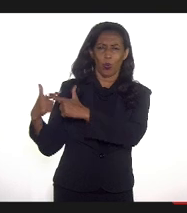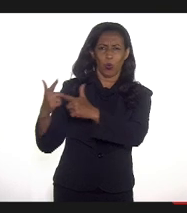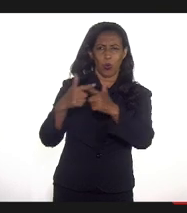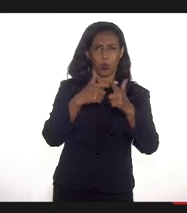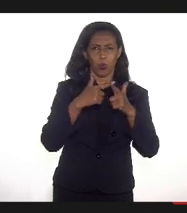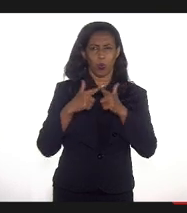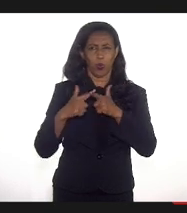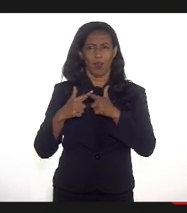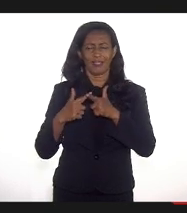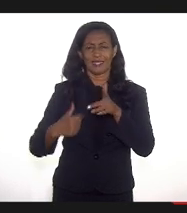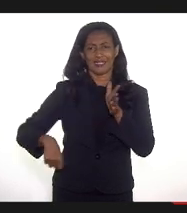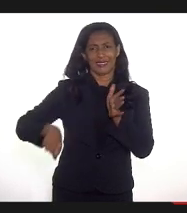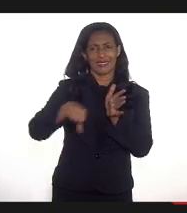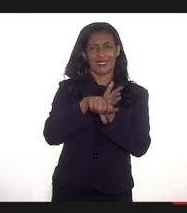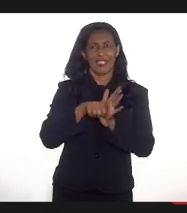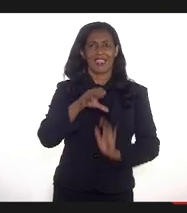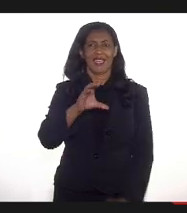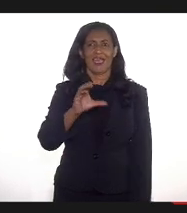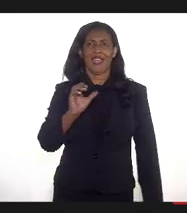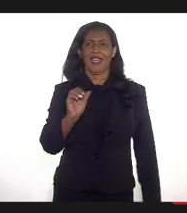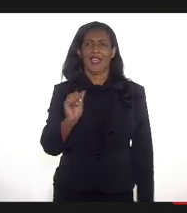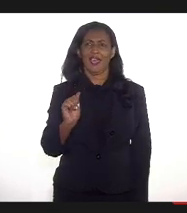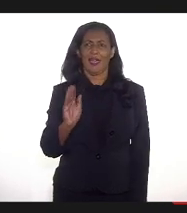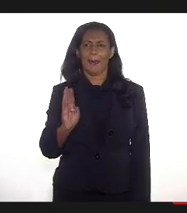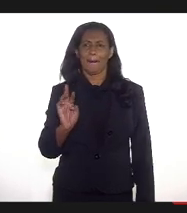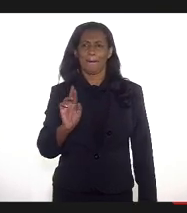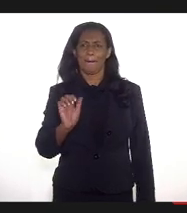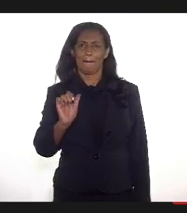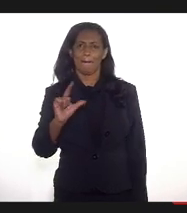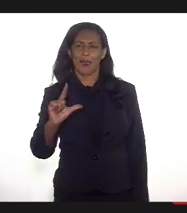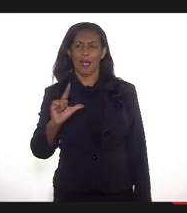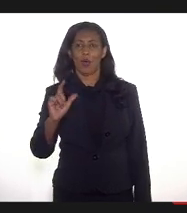auge da crise do governo Cabral e Pezão, a gente teve